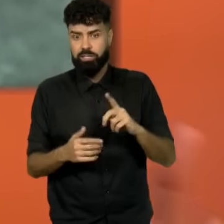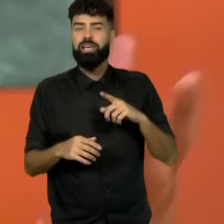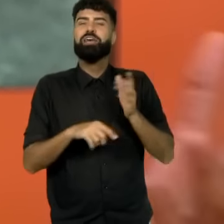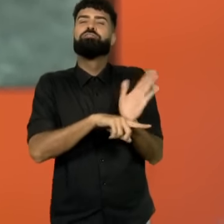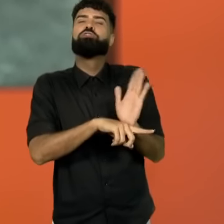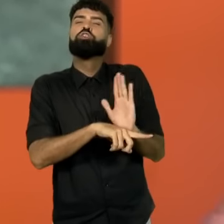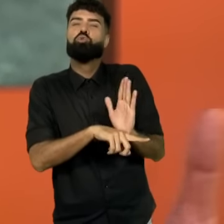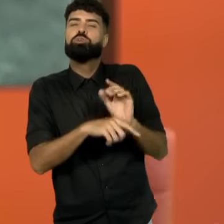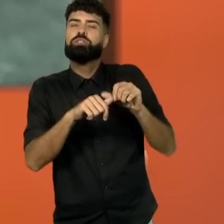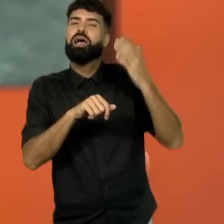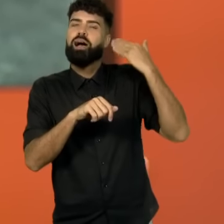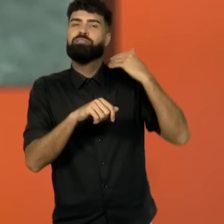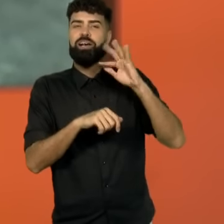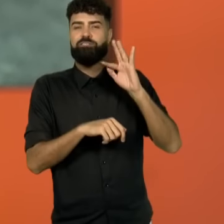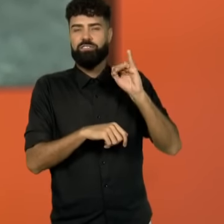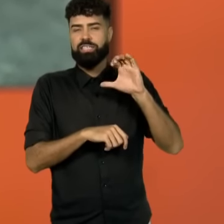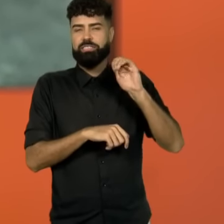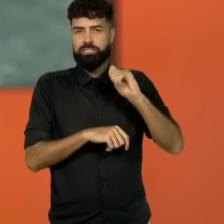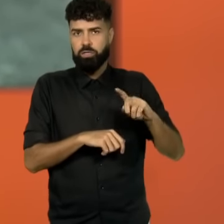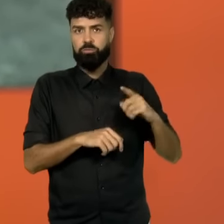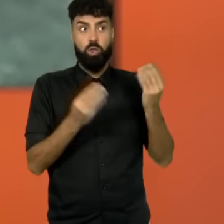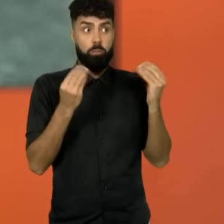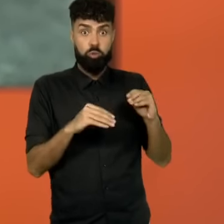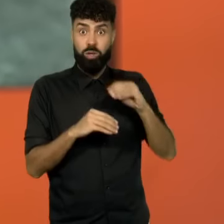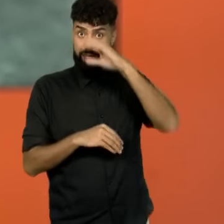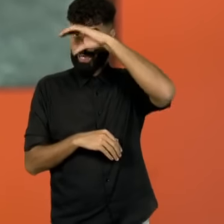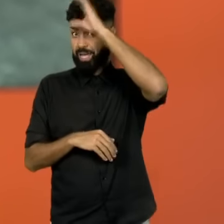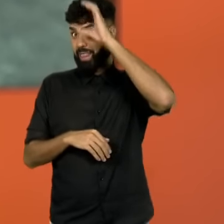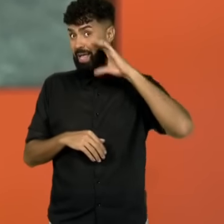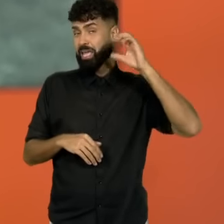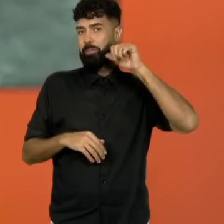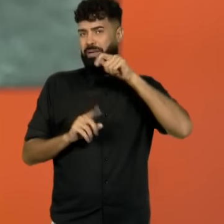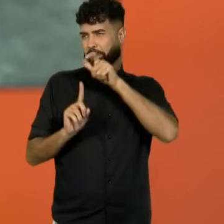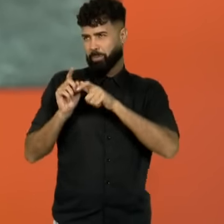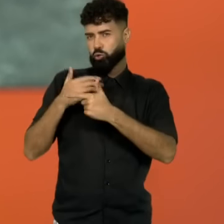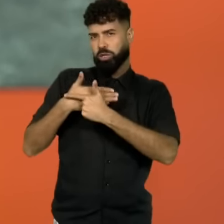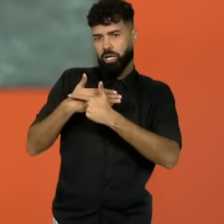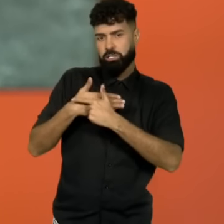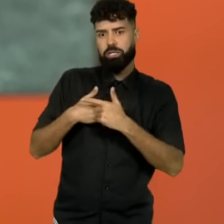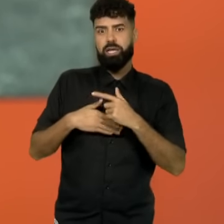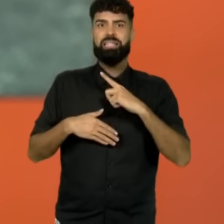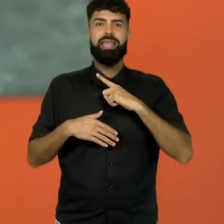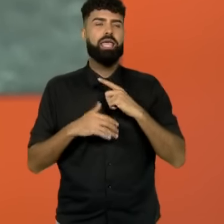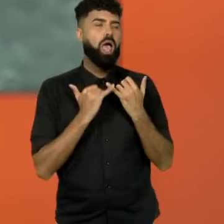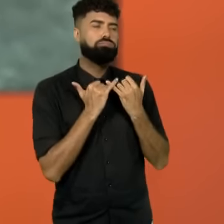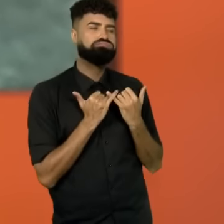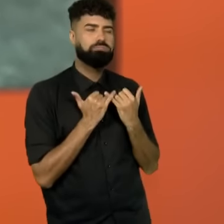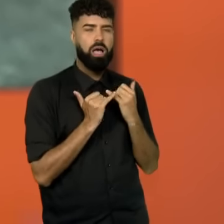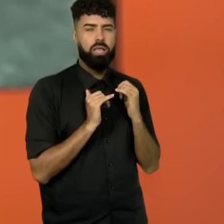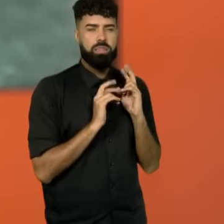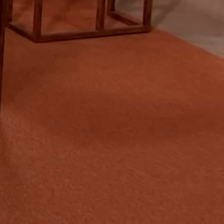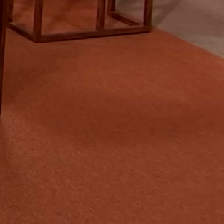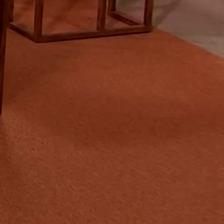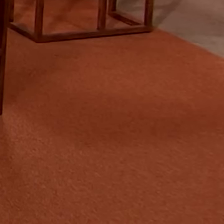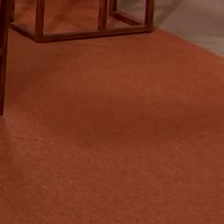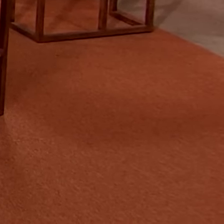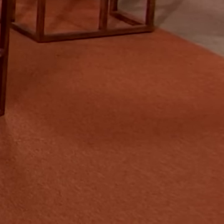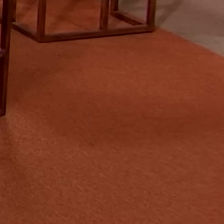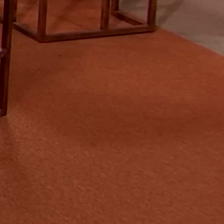uma ficção, né, que coloca a Clara como um personagem que teria tido um romance com Chacrinha. Isso